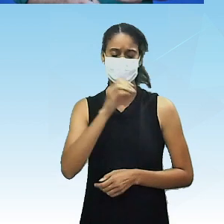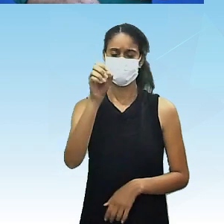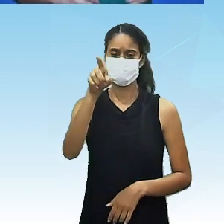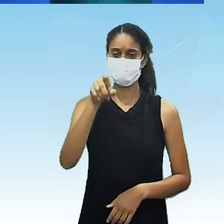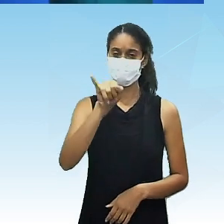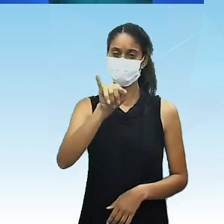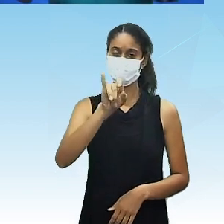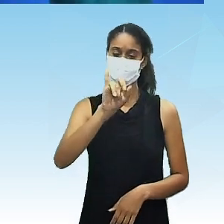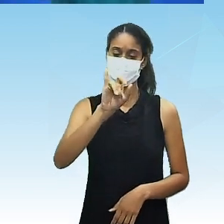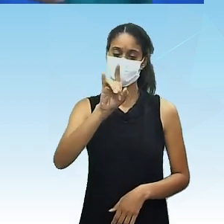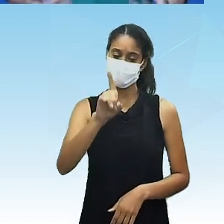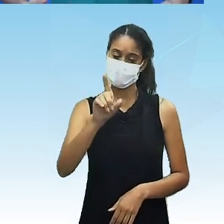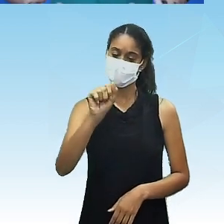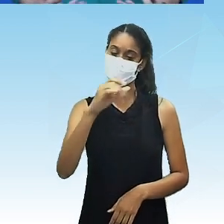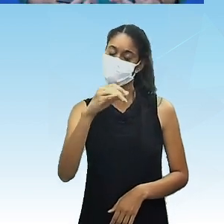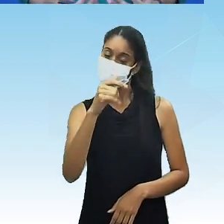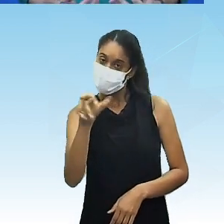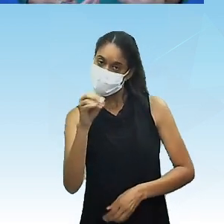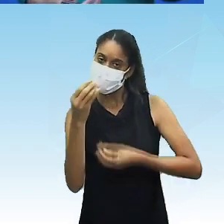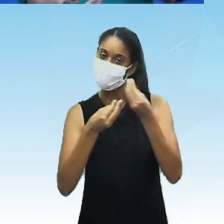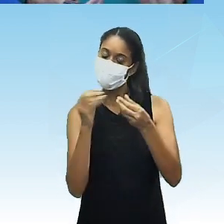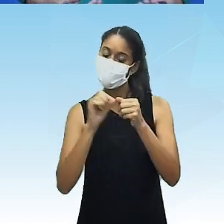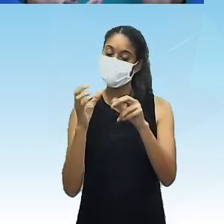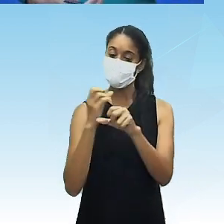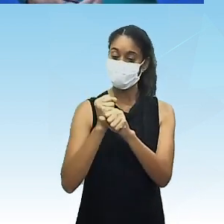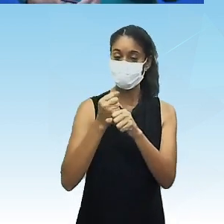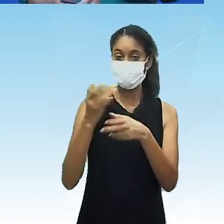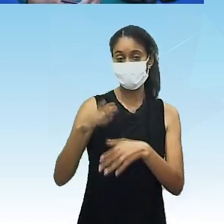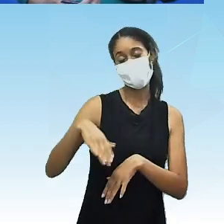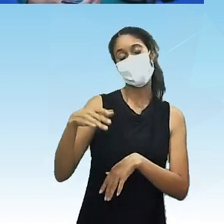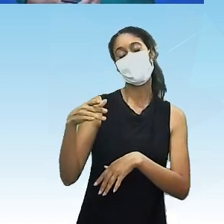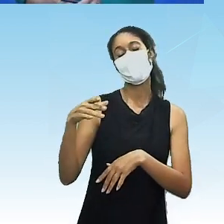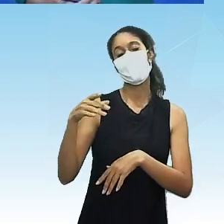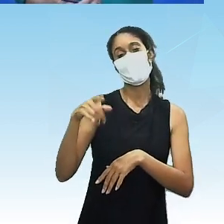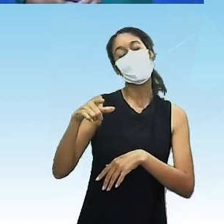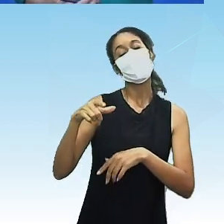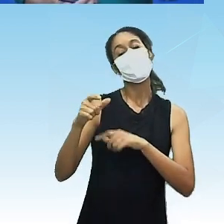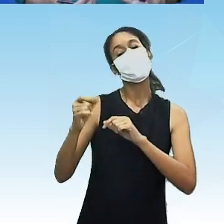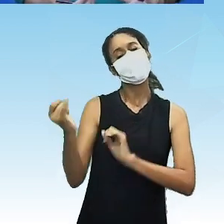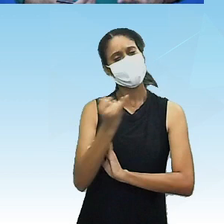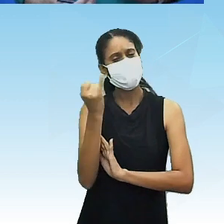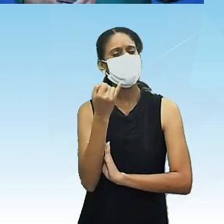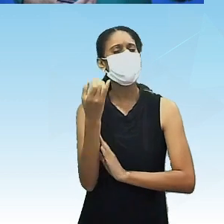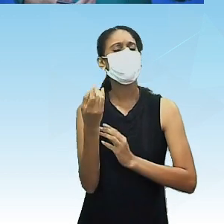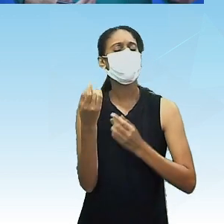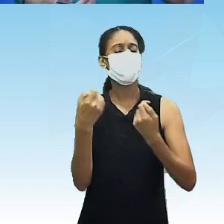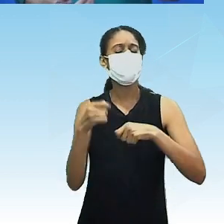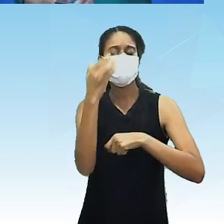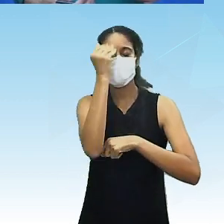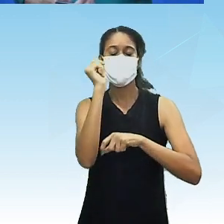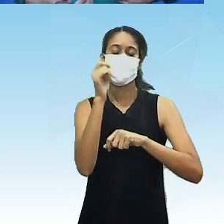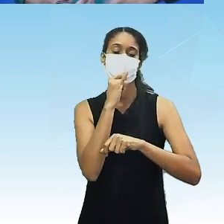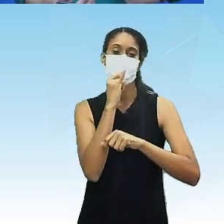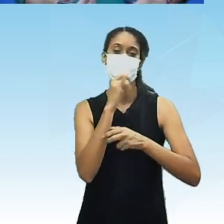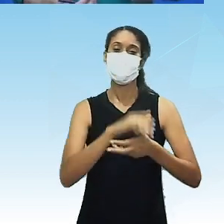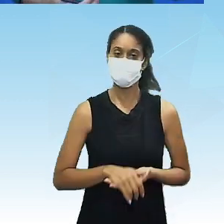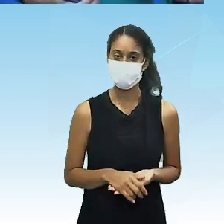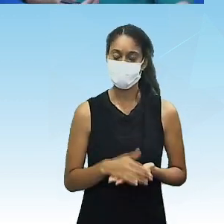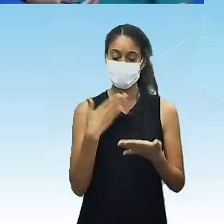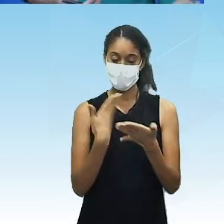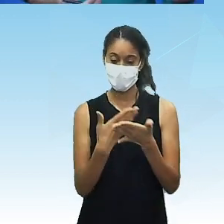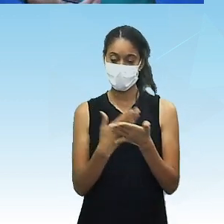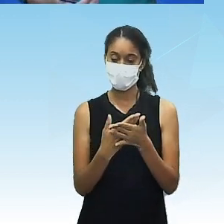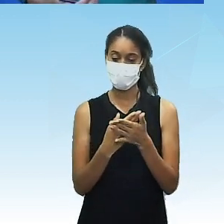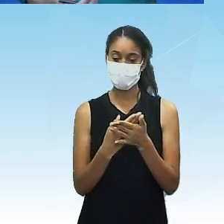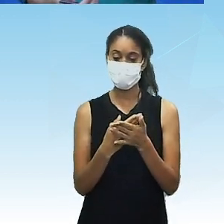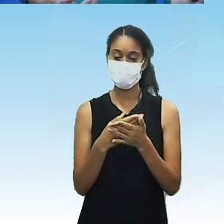oxidação. Como calcular um número de oxidação, que às vezes é importante quando você precisa saber, por exemplo, na hora de um banho de